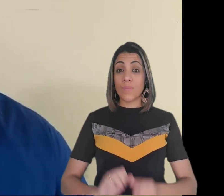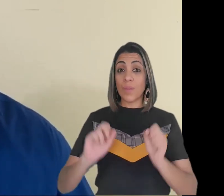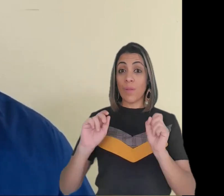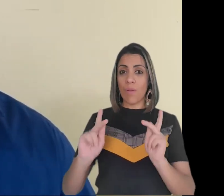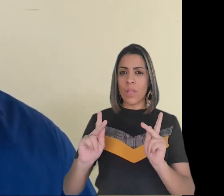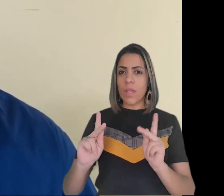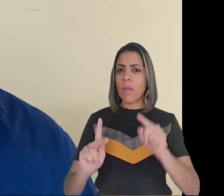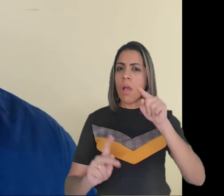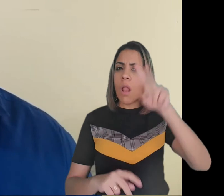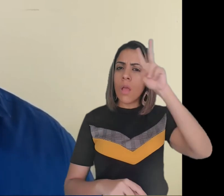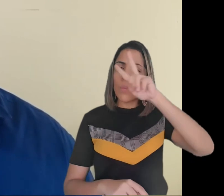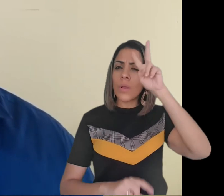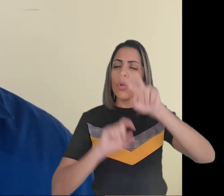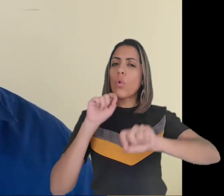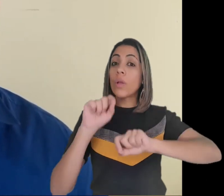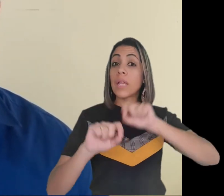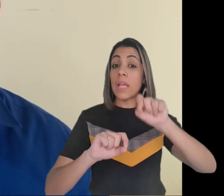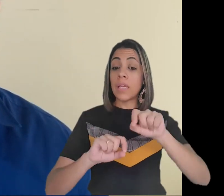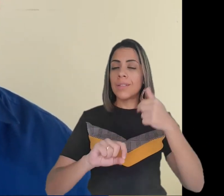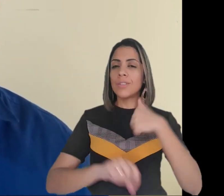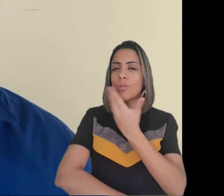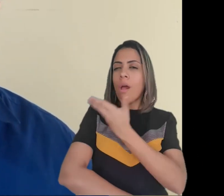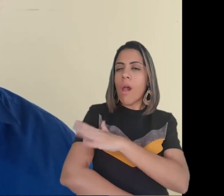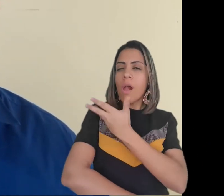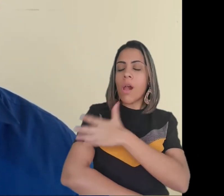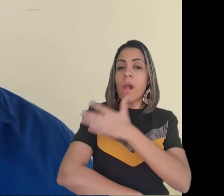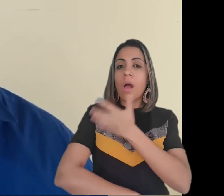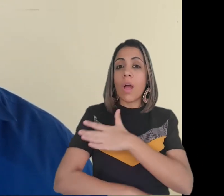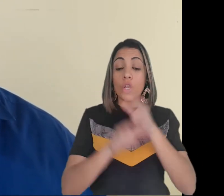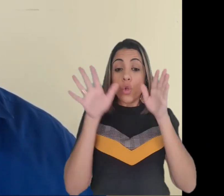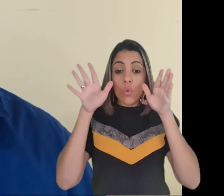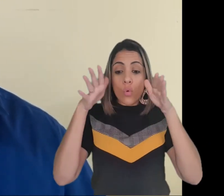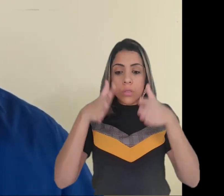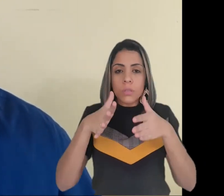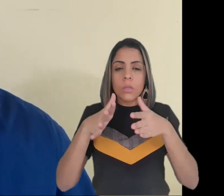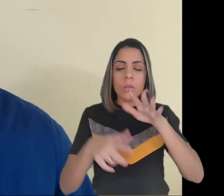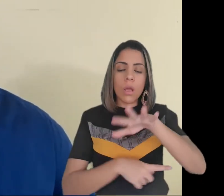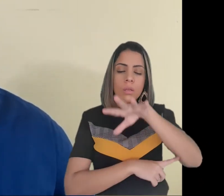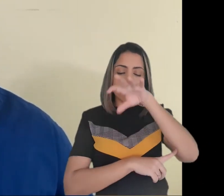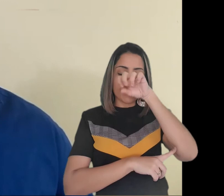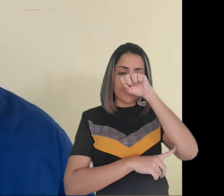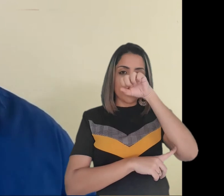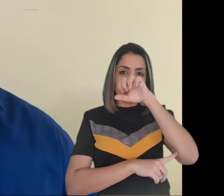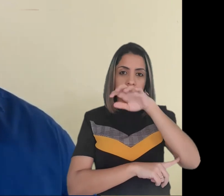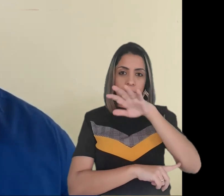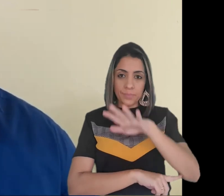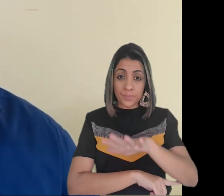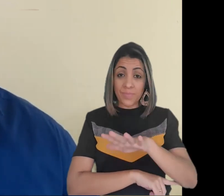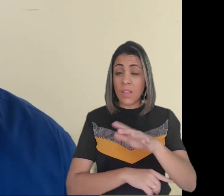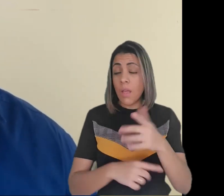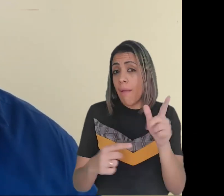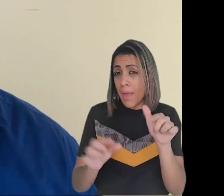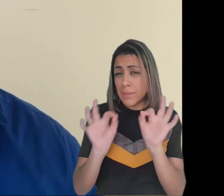Ok, lembrando então que é um exercício de relaxamento, de concentração na respiração. Um